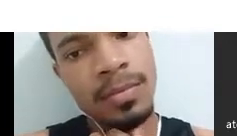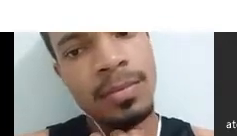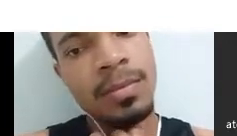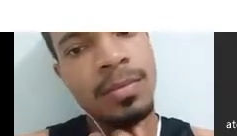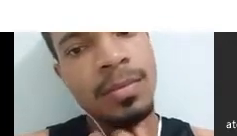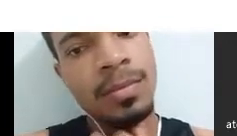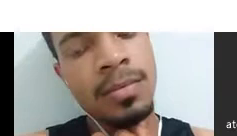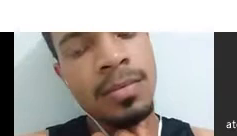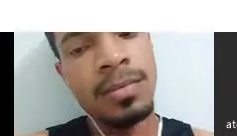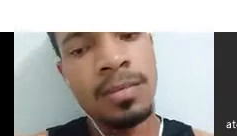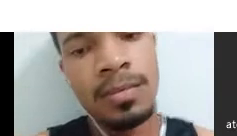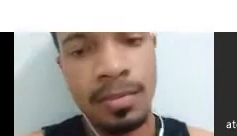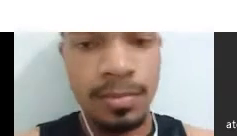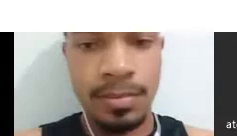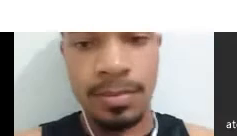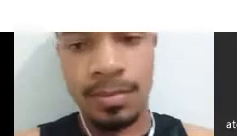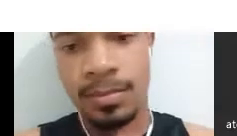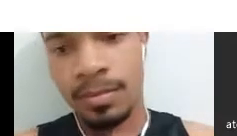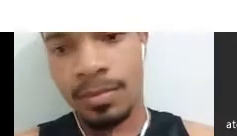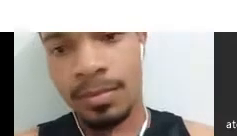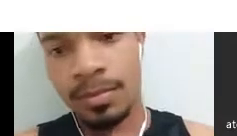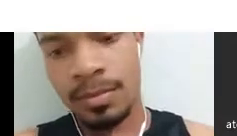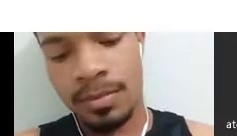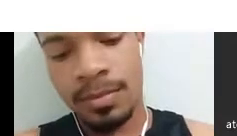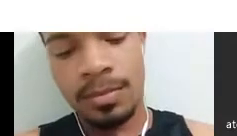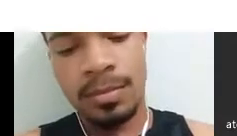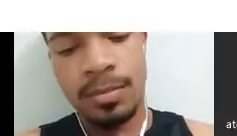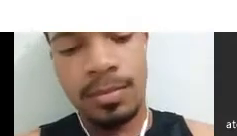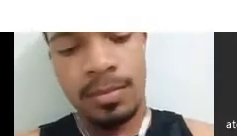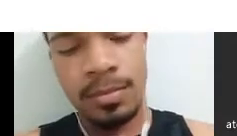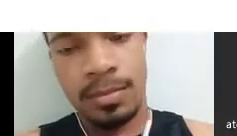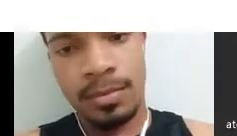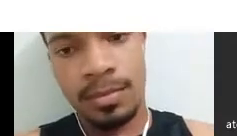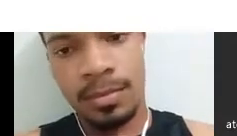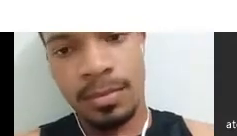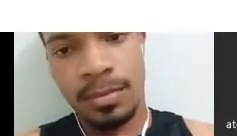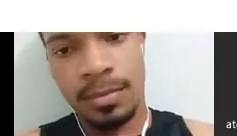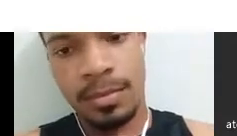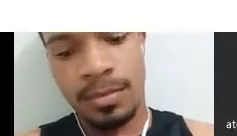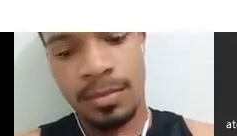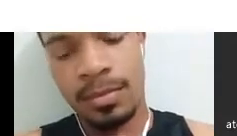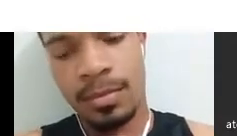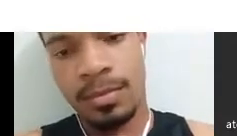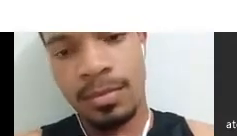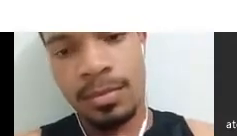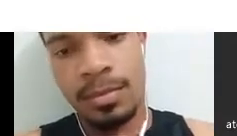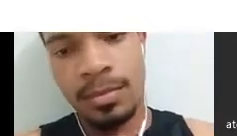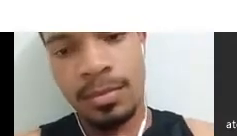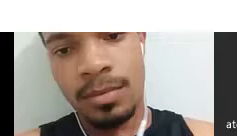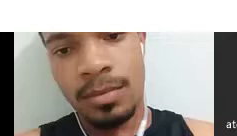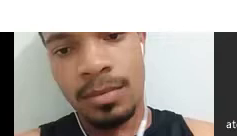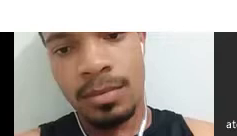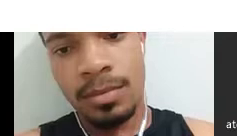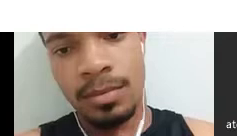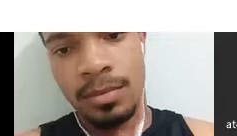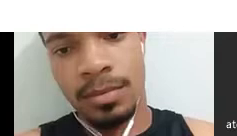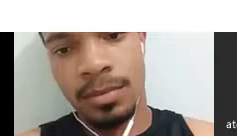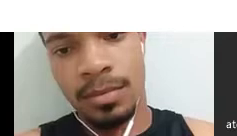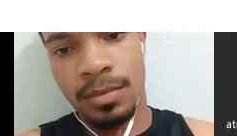a relação, né, do ácido e básico. E hoje a gente vai ver essa relação na questão da solubilização de algumas